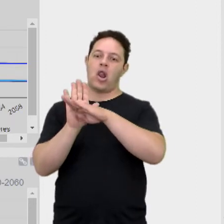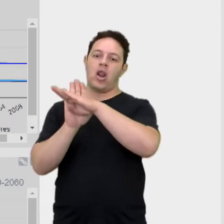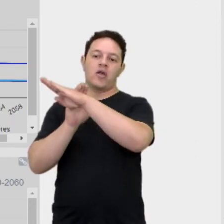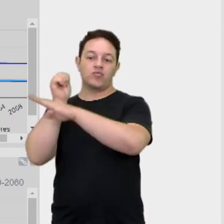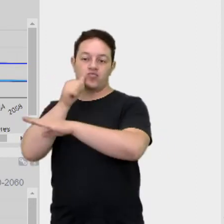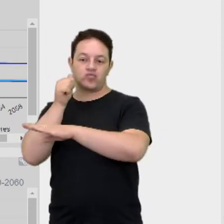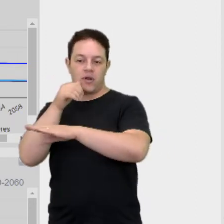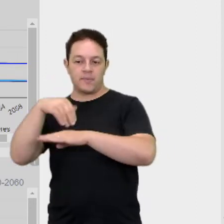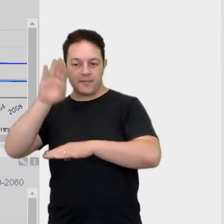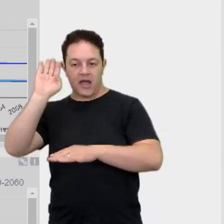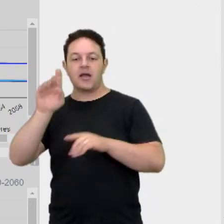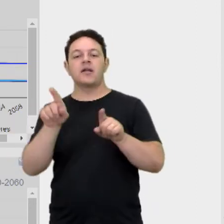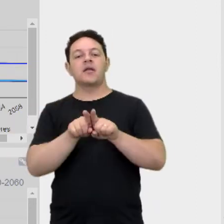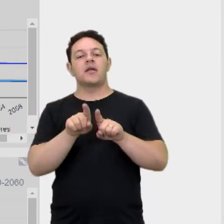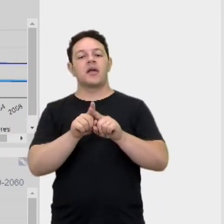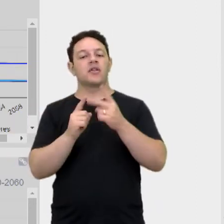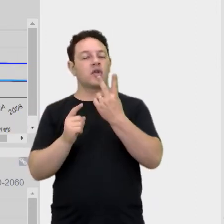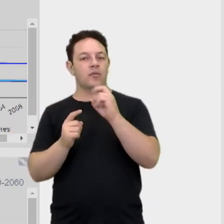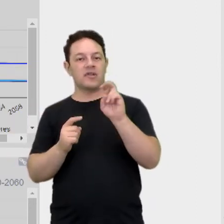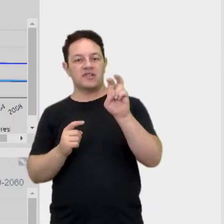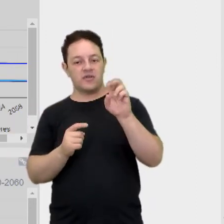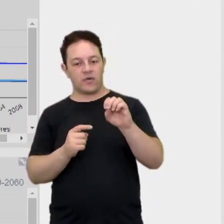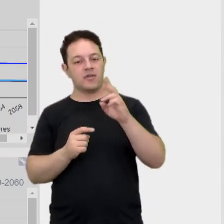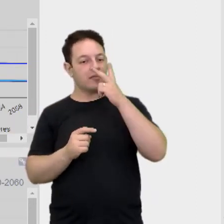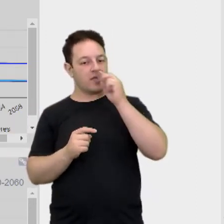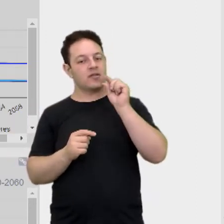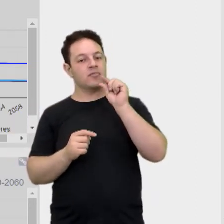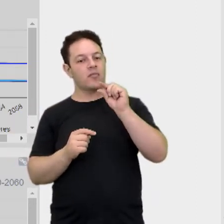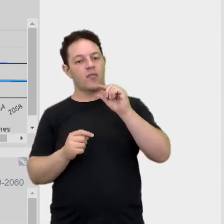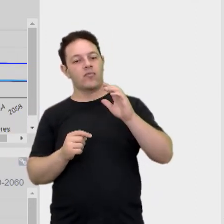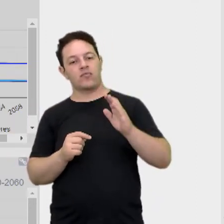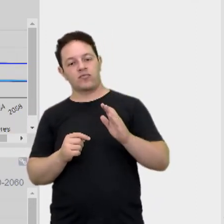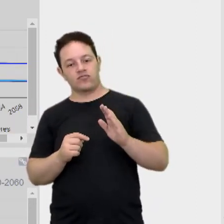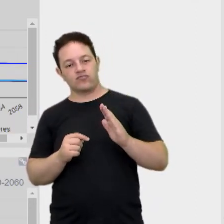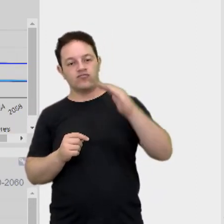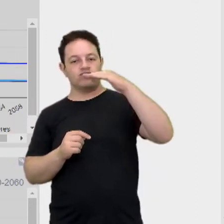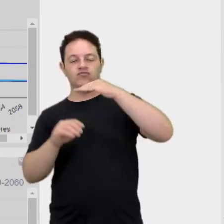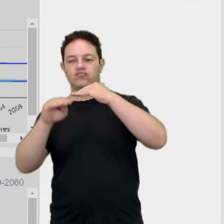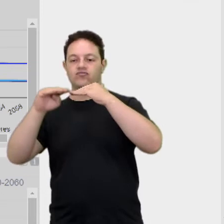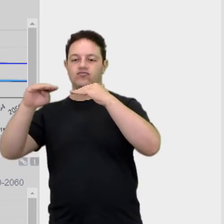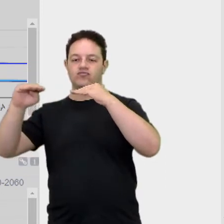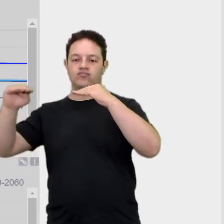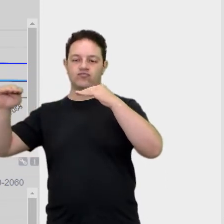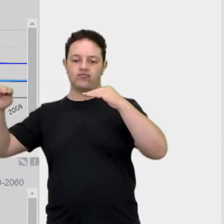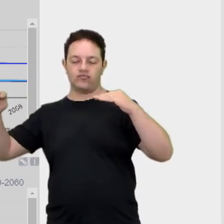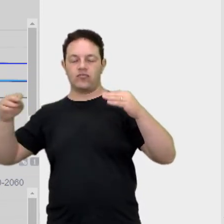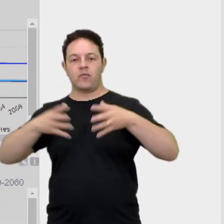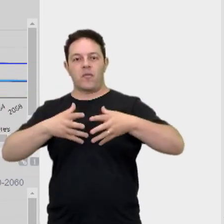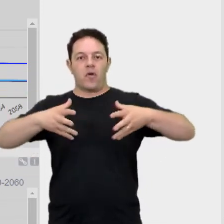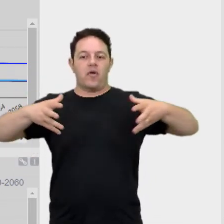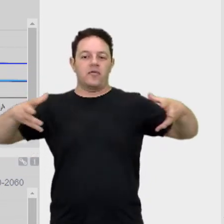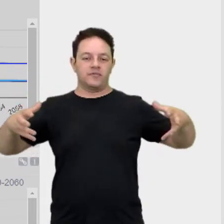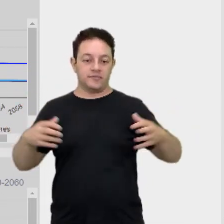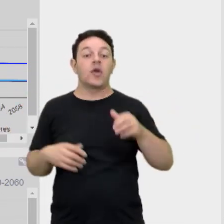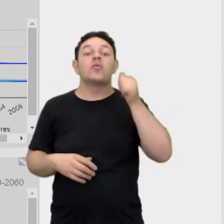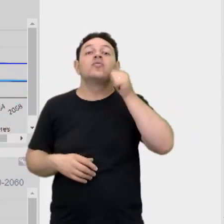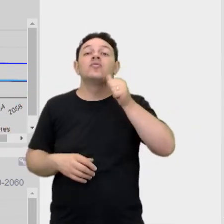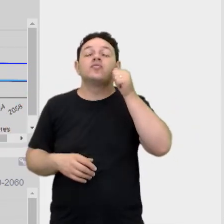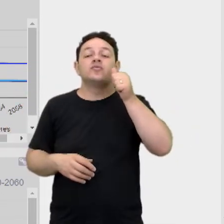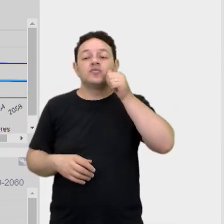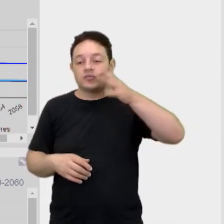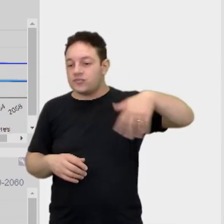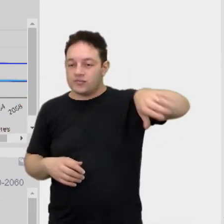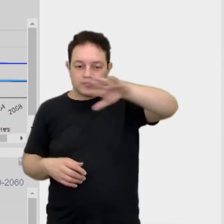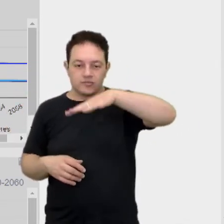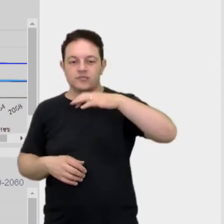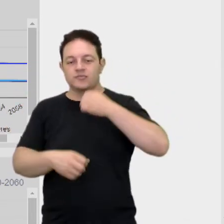de 2050, né? Então vejo que há uma instabilidade no crescimento da população. As mulheres aí